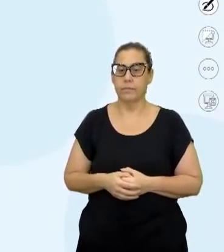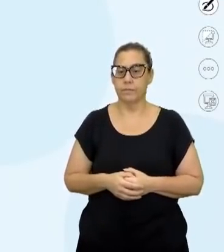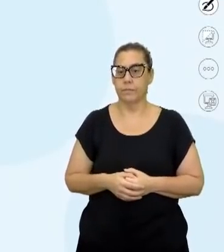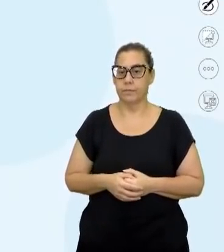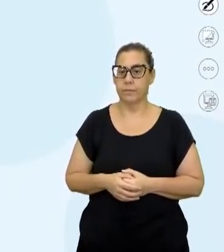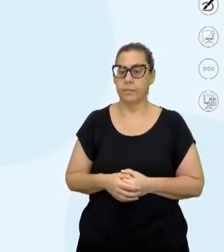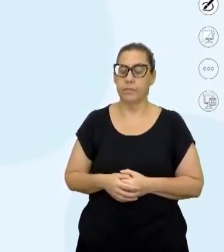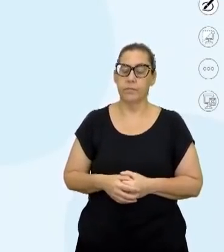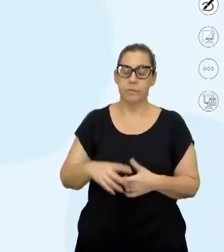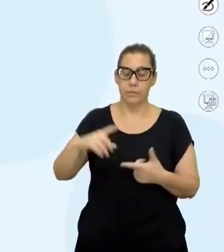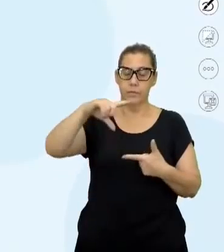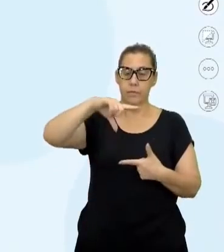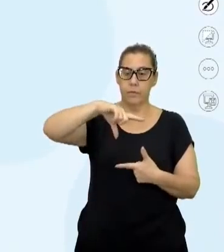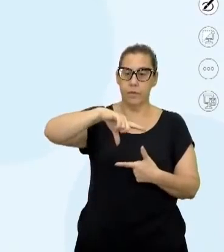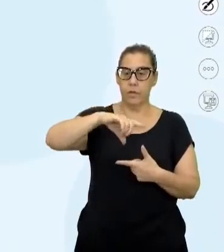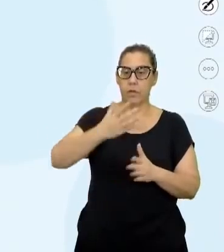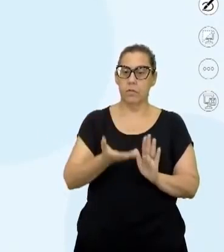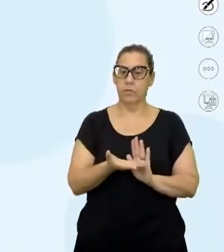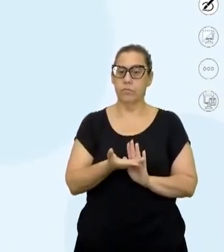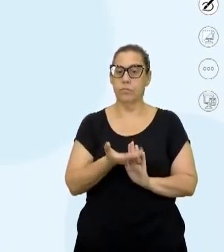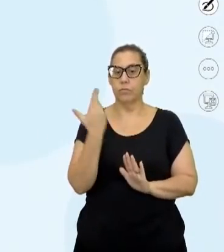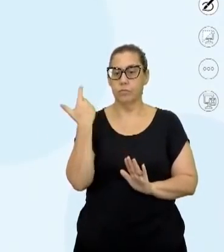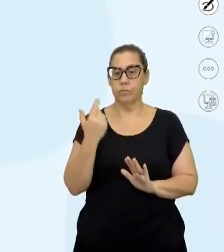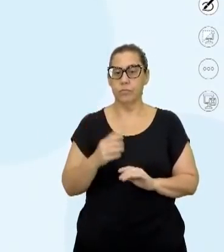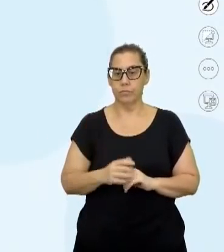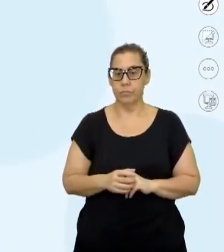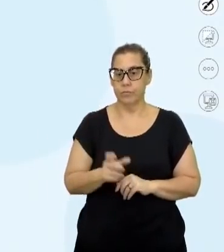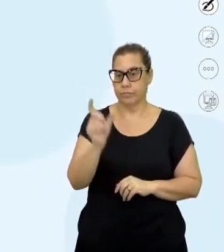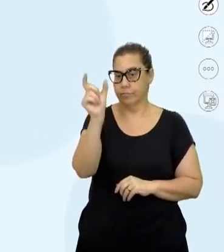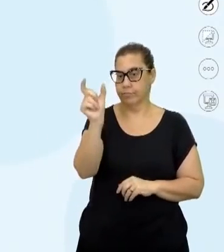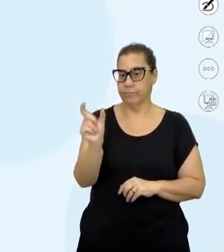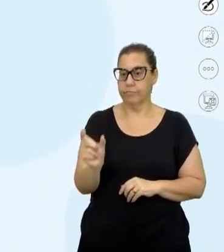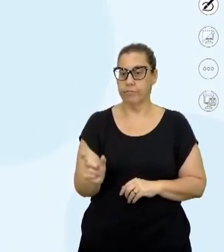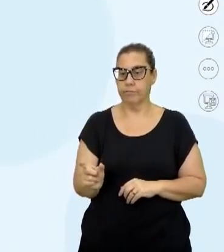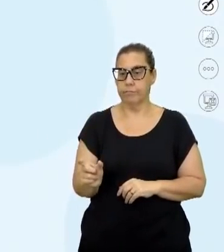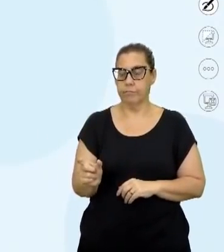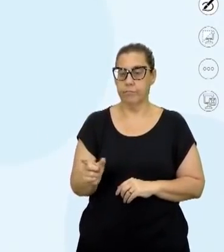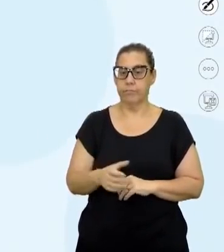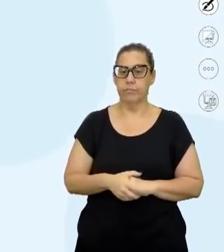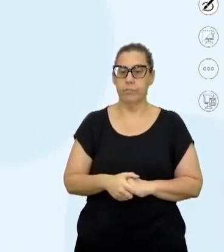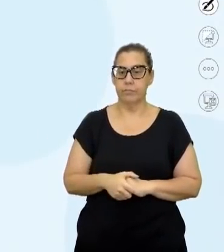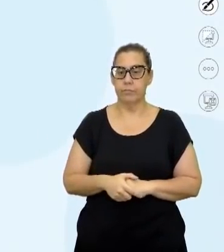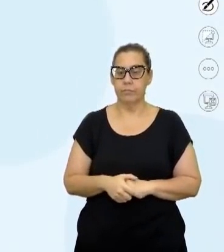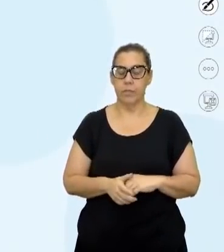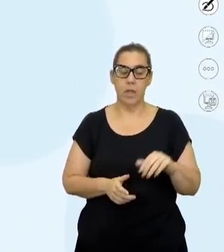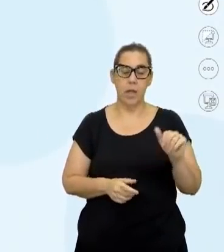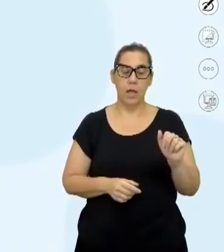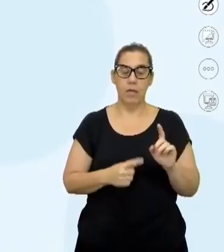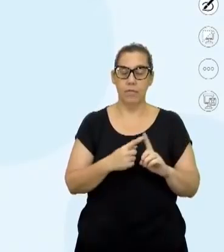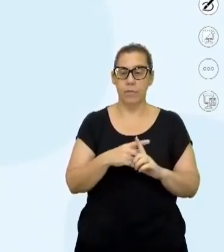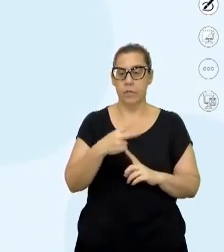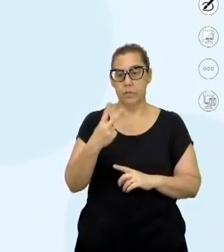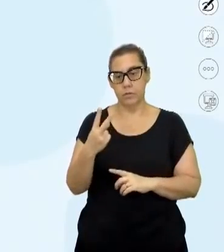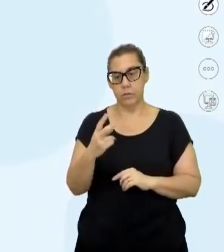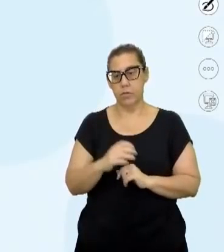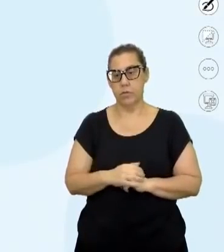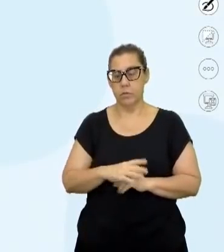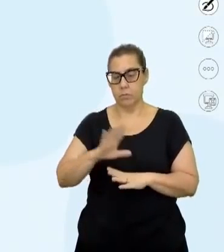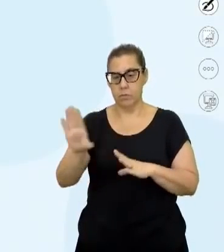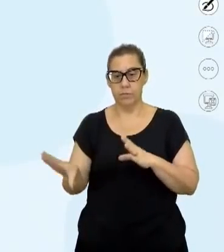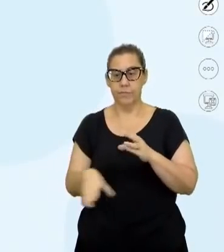e eu vou retirar o retângulo primeiro, ó. Vou tirar esse retângulo aqui, que é o A vezes 2. Depois eu